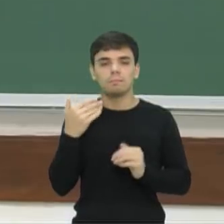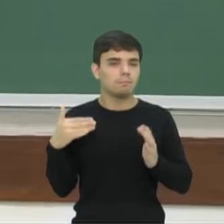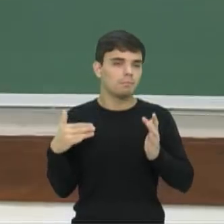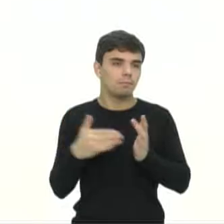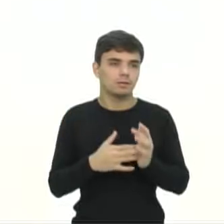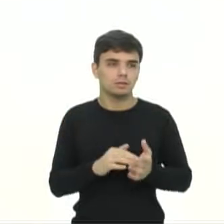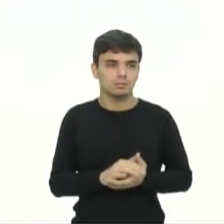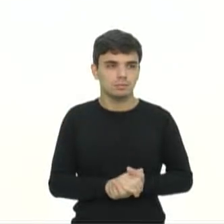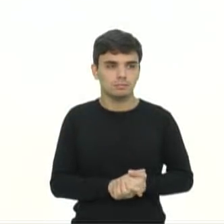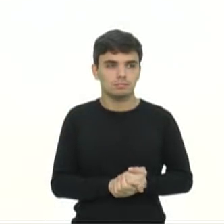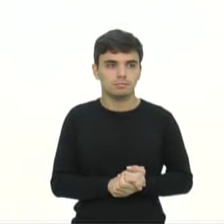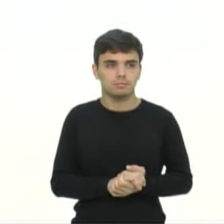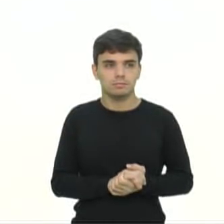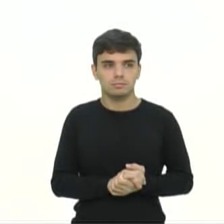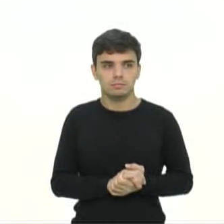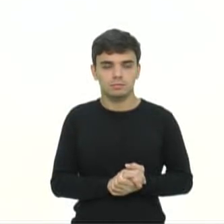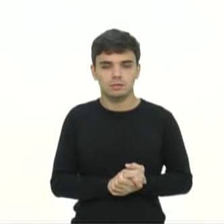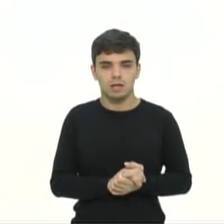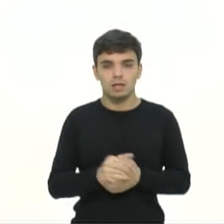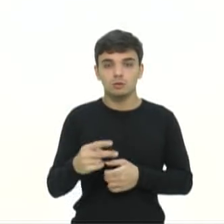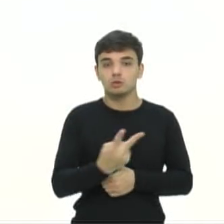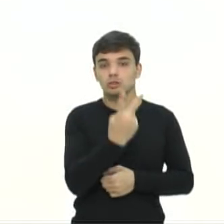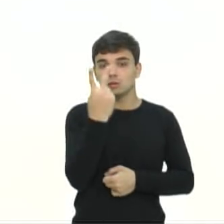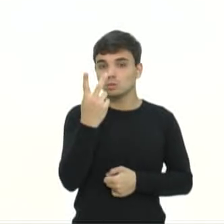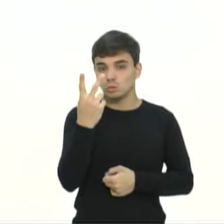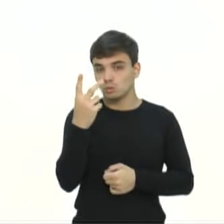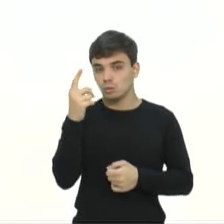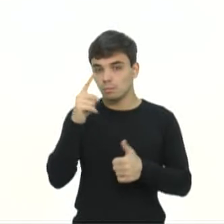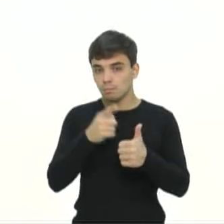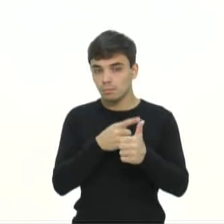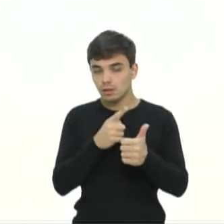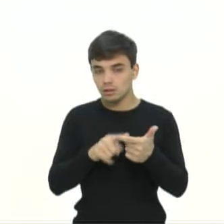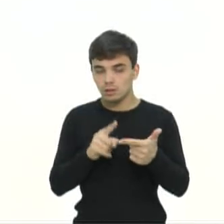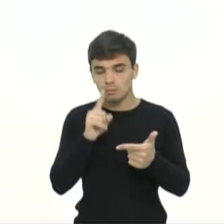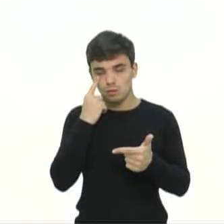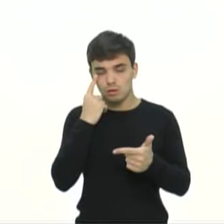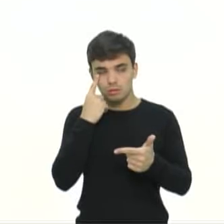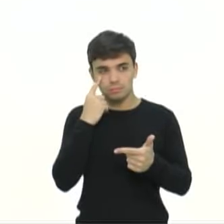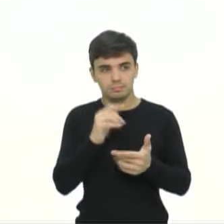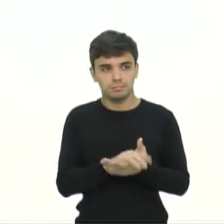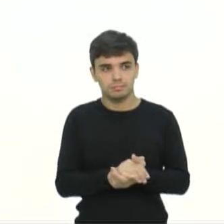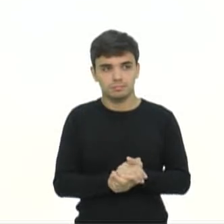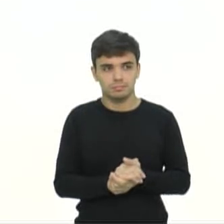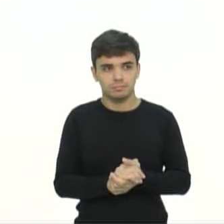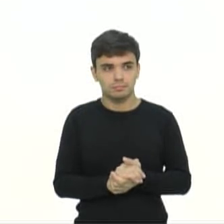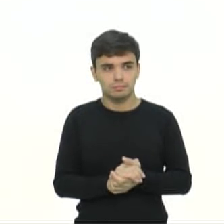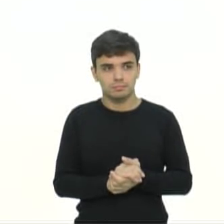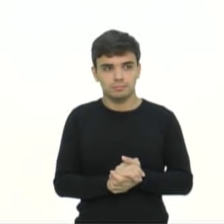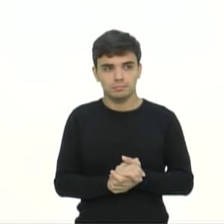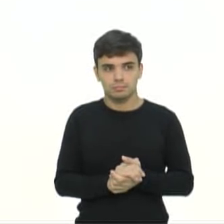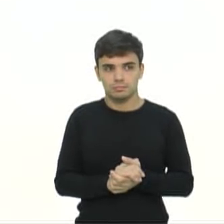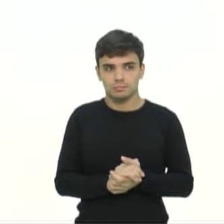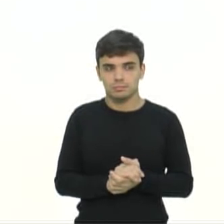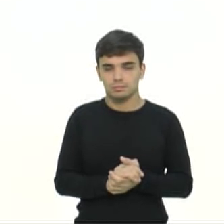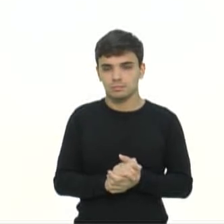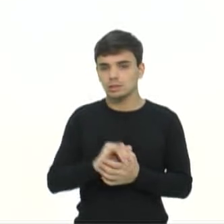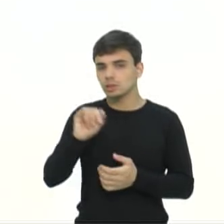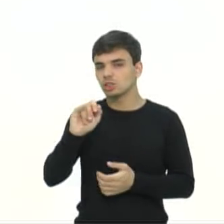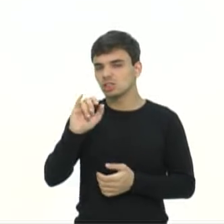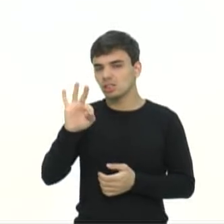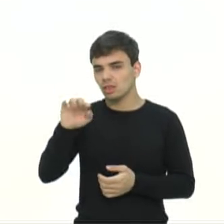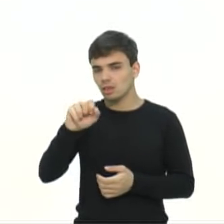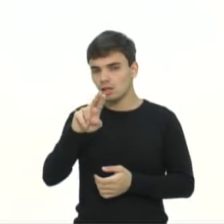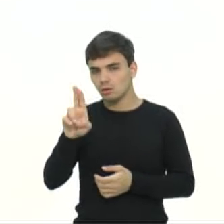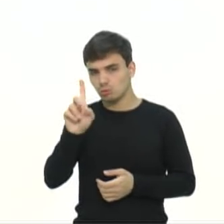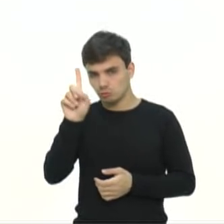máxima. E o segundo princípio fundamental do judô é o Gita Kyoei. Então, o que consiste o Gita Kyoei? Ele é o